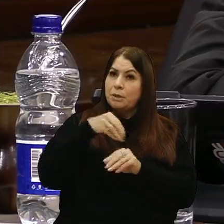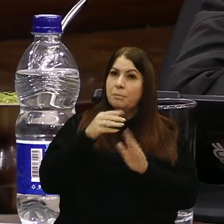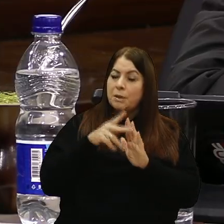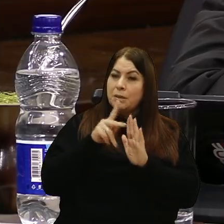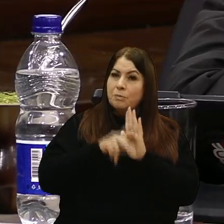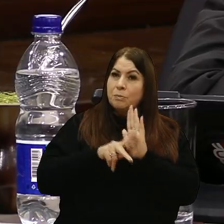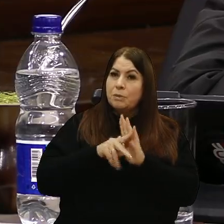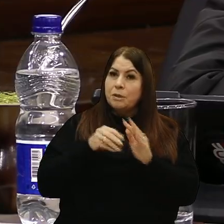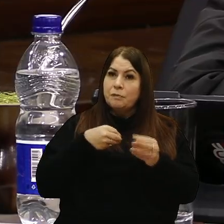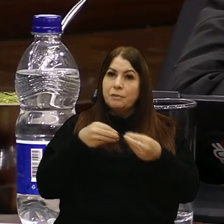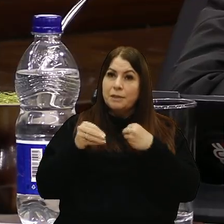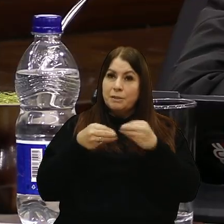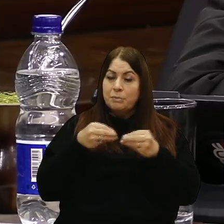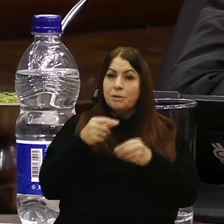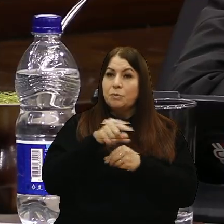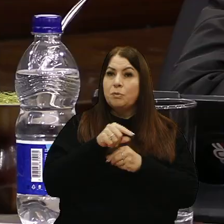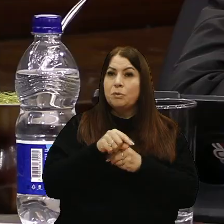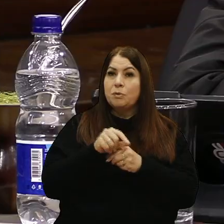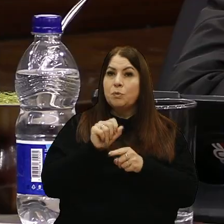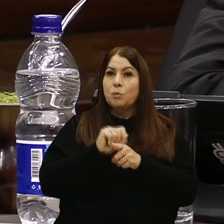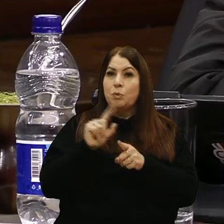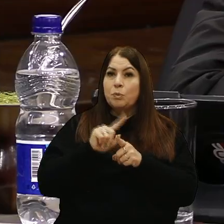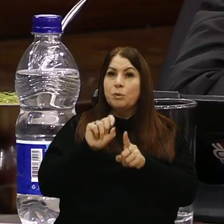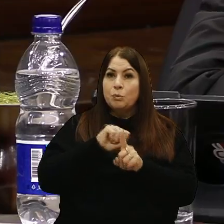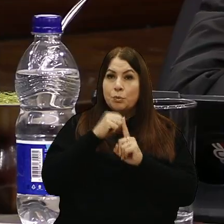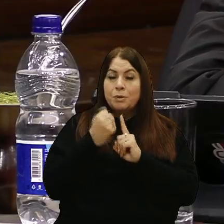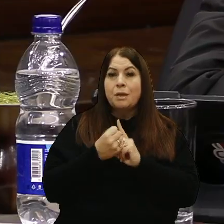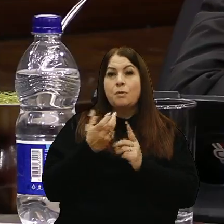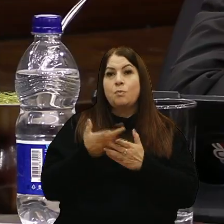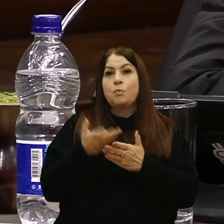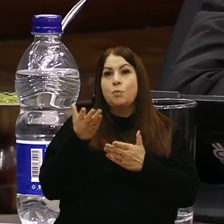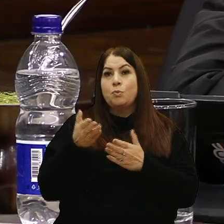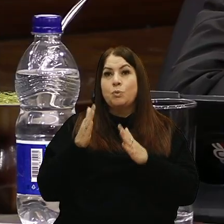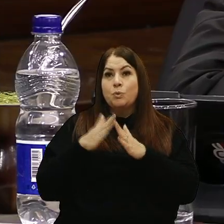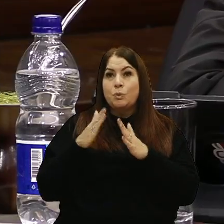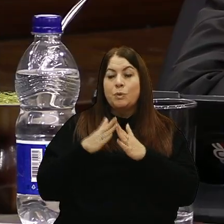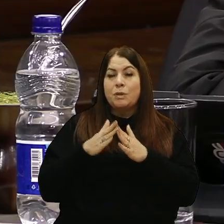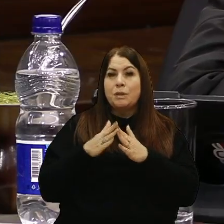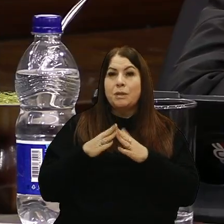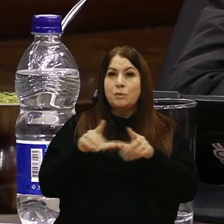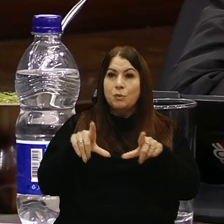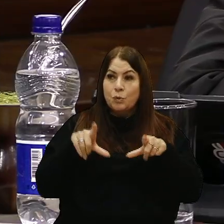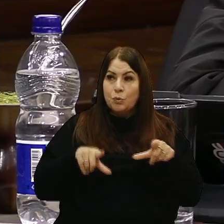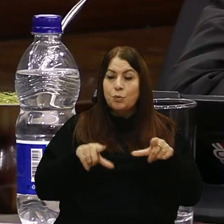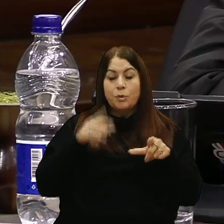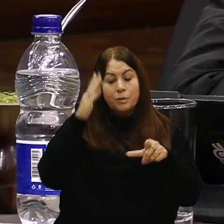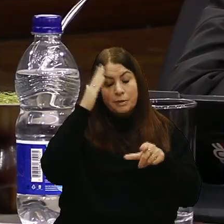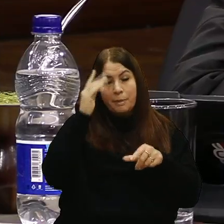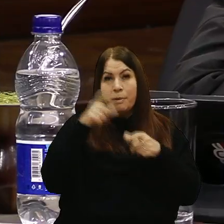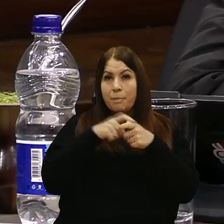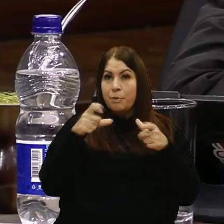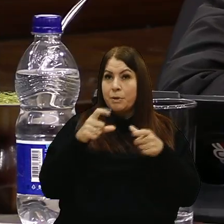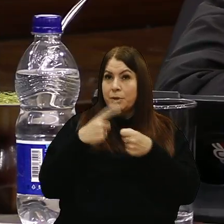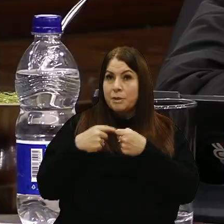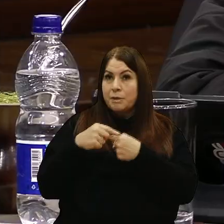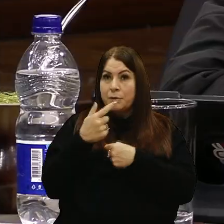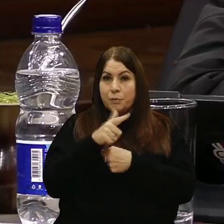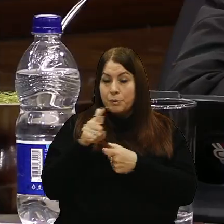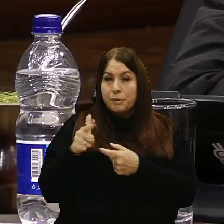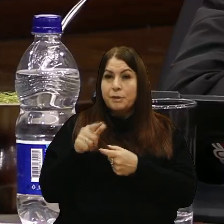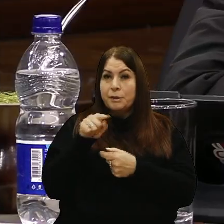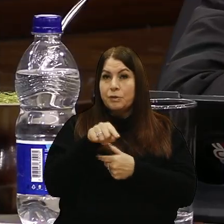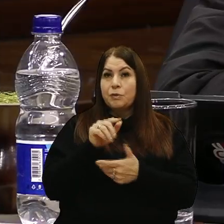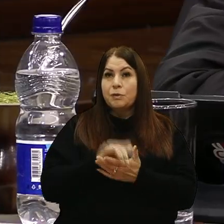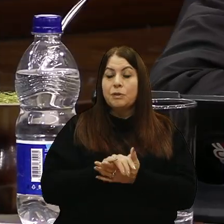projeto flexibilizando a questão do aluguel social, que hoje é só com casa, com escritura, enfim, a gente sabe que a maioria da nossa cidade não tem. Então, deixar